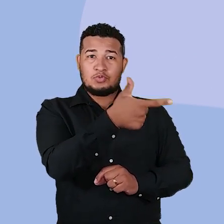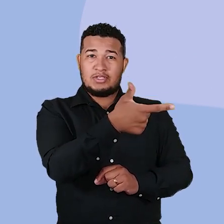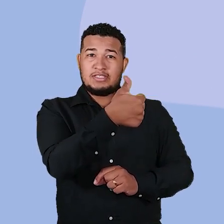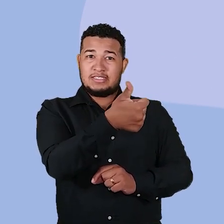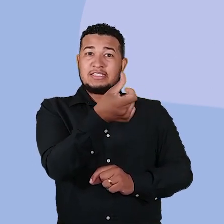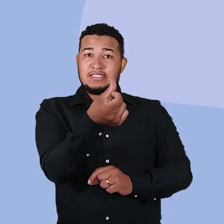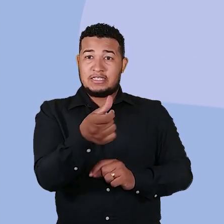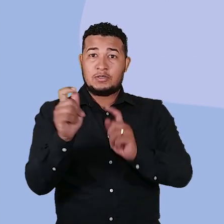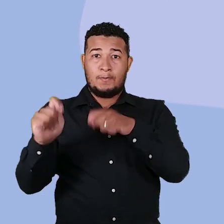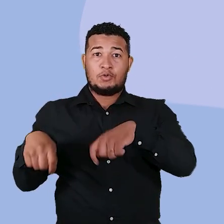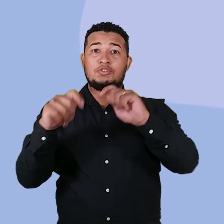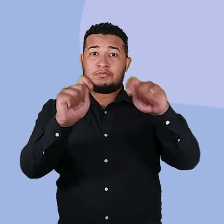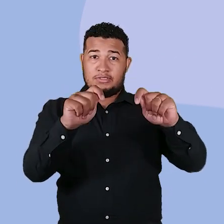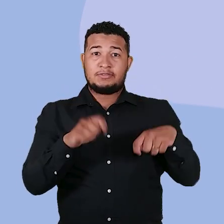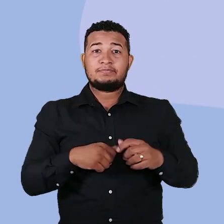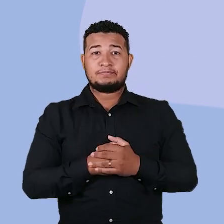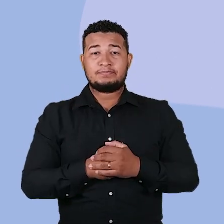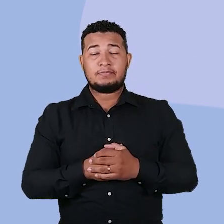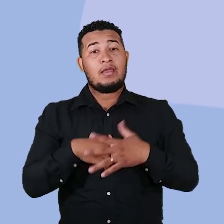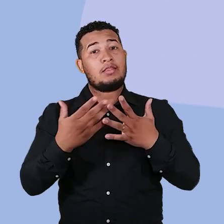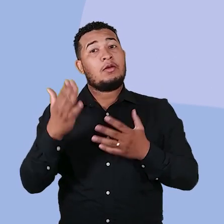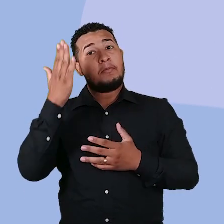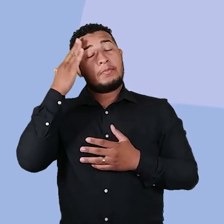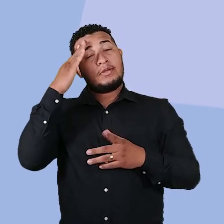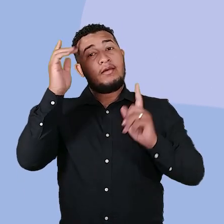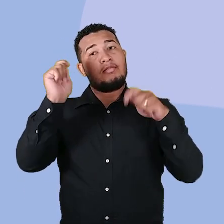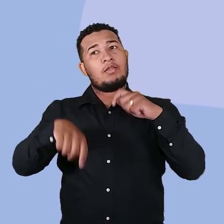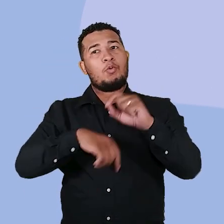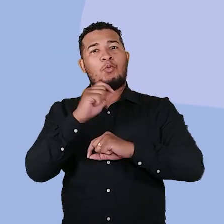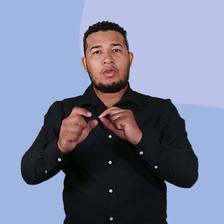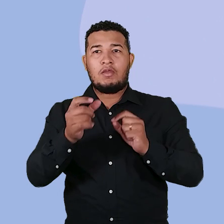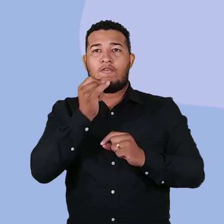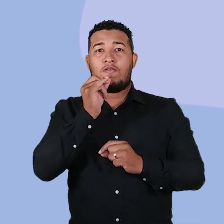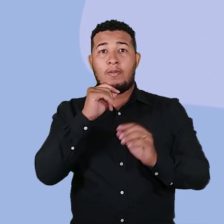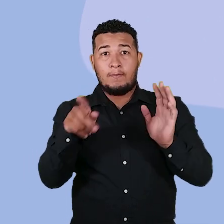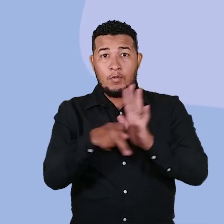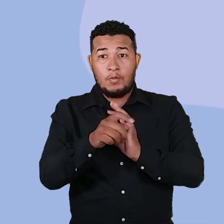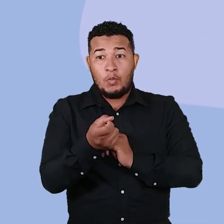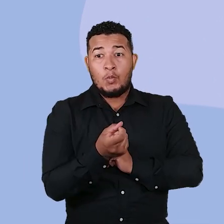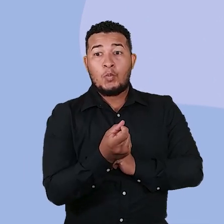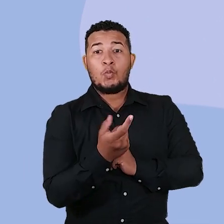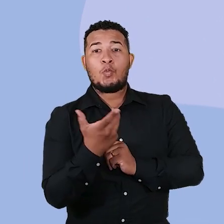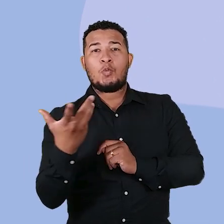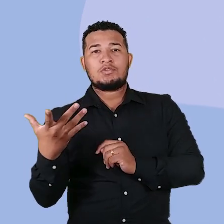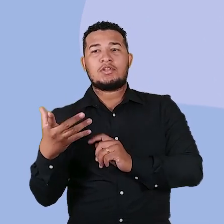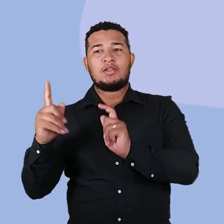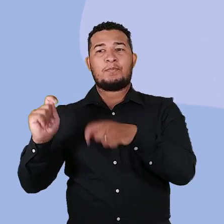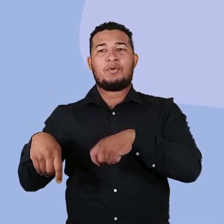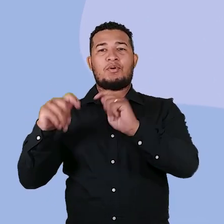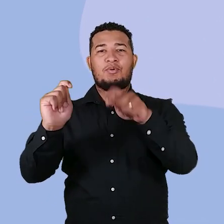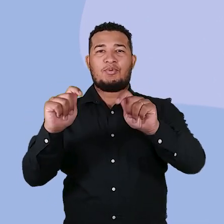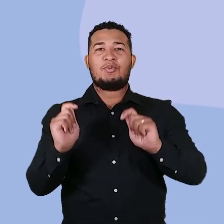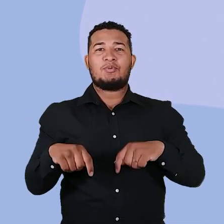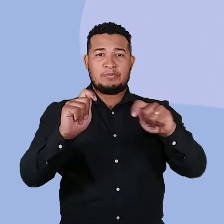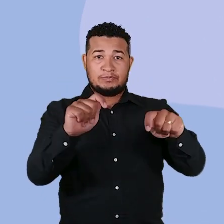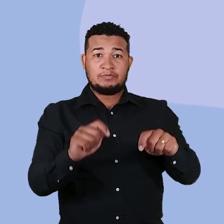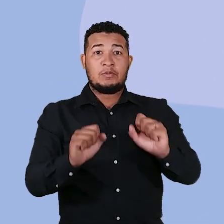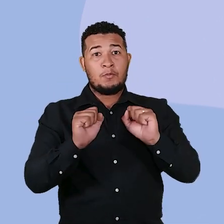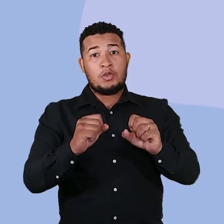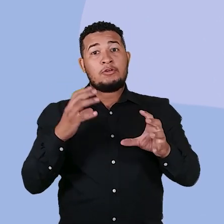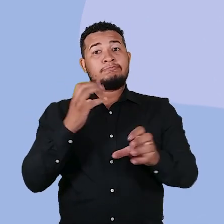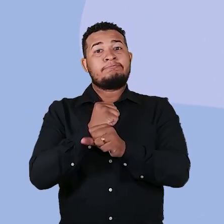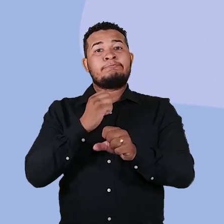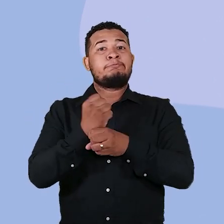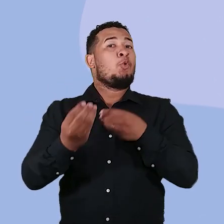possibilidades pó podemos então dizer que a quantidade de